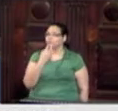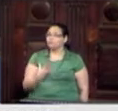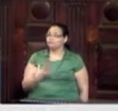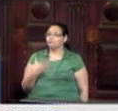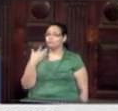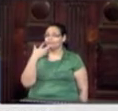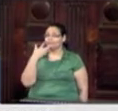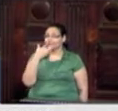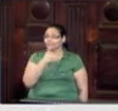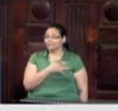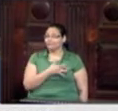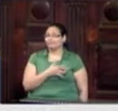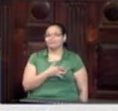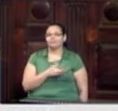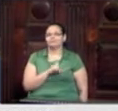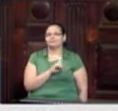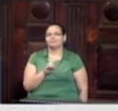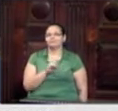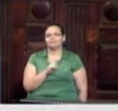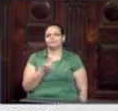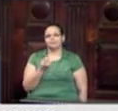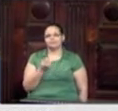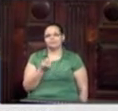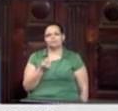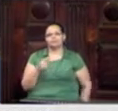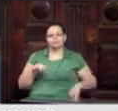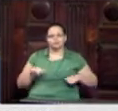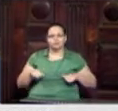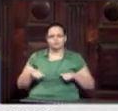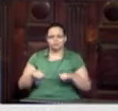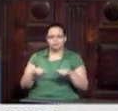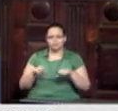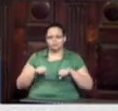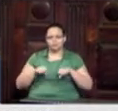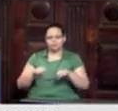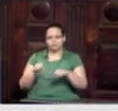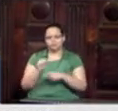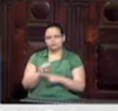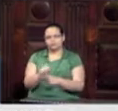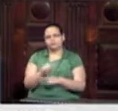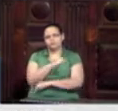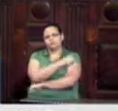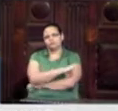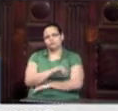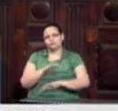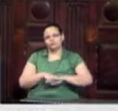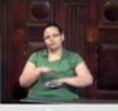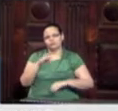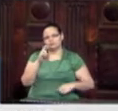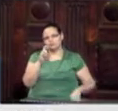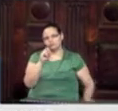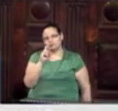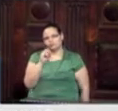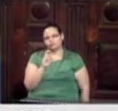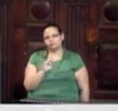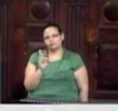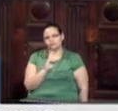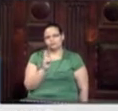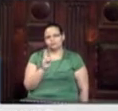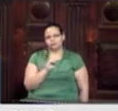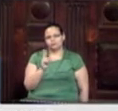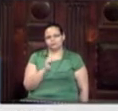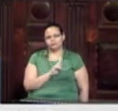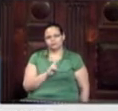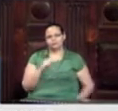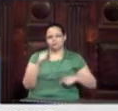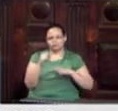qualidade não custa em mercado do Rio mais do que R$50. Né? Seria